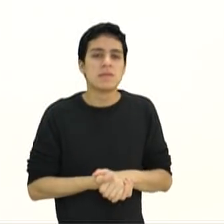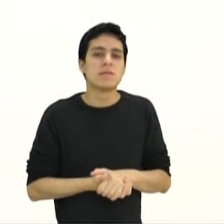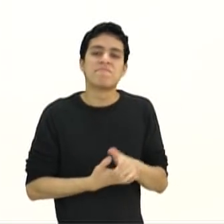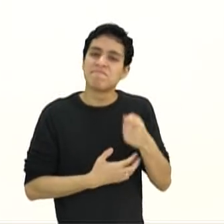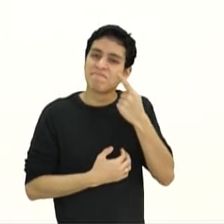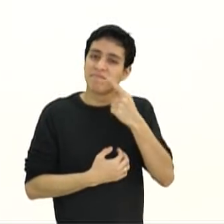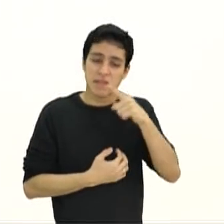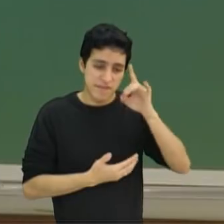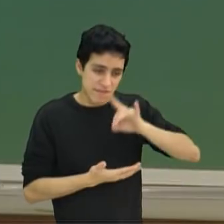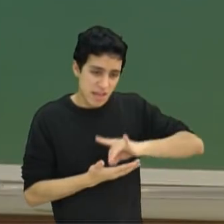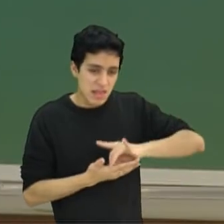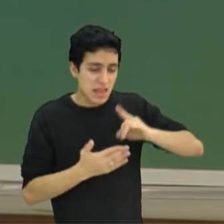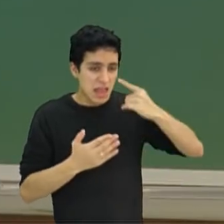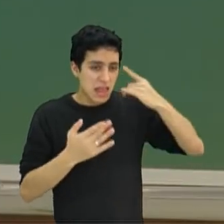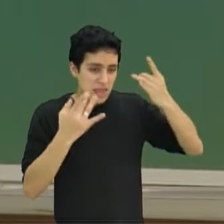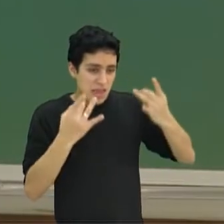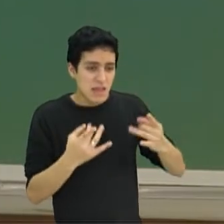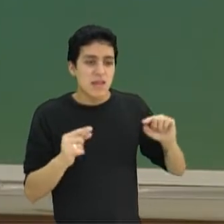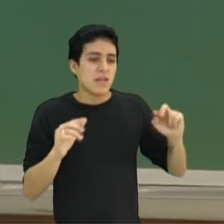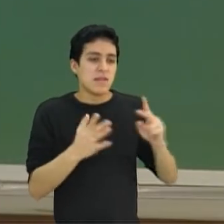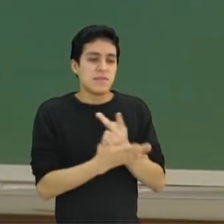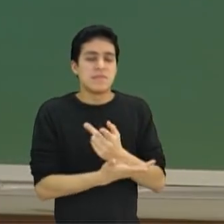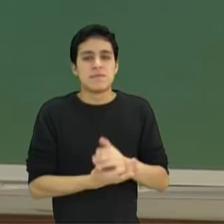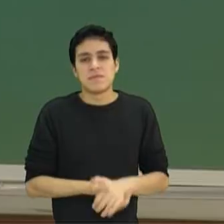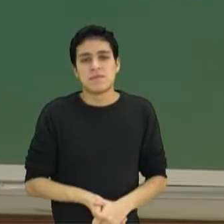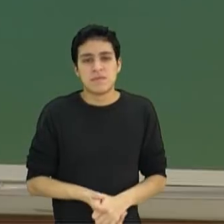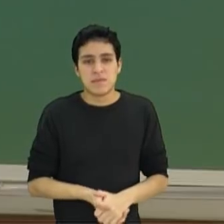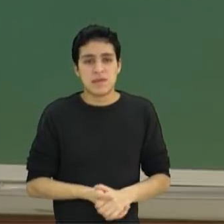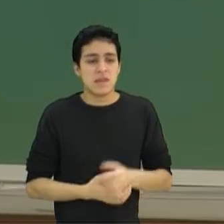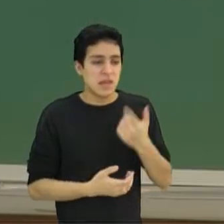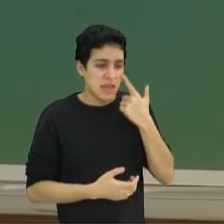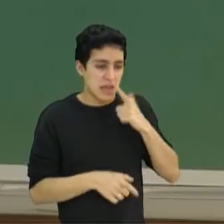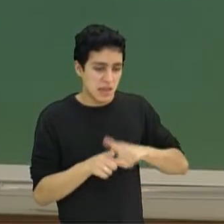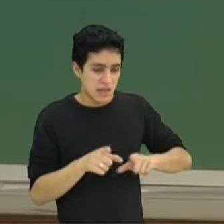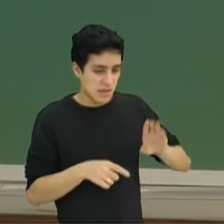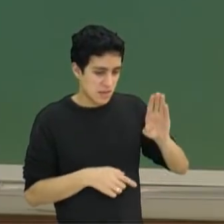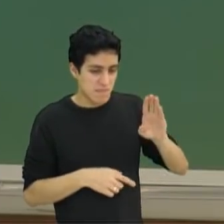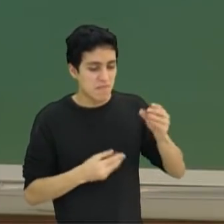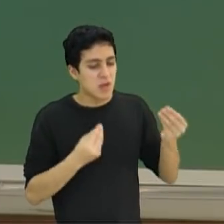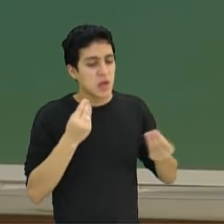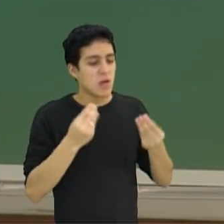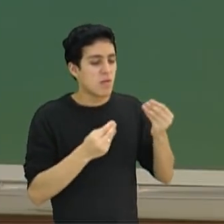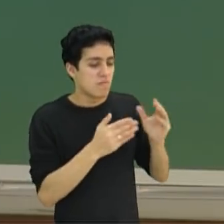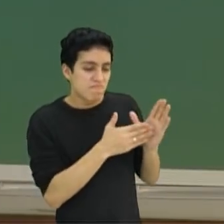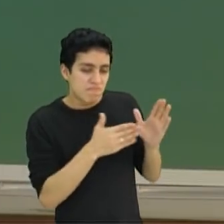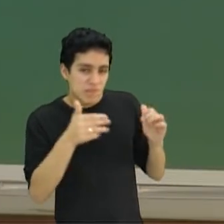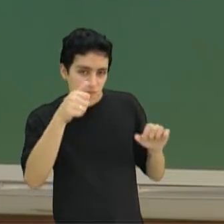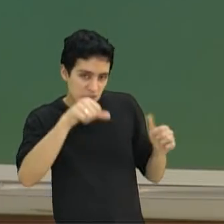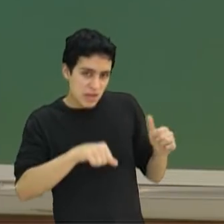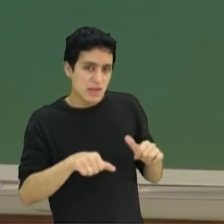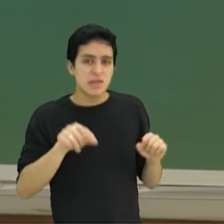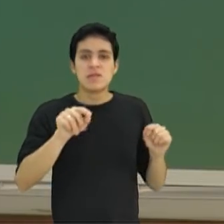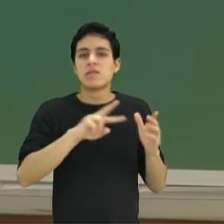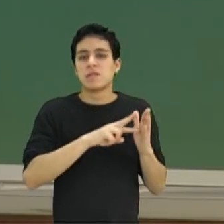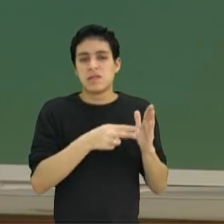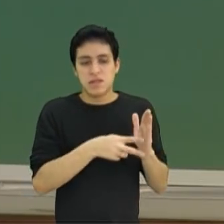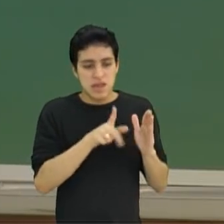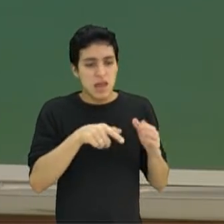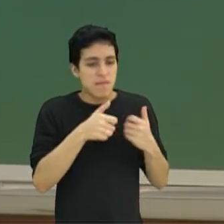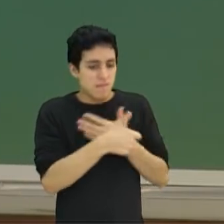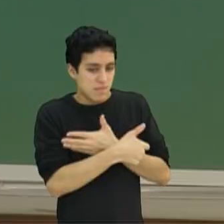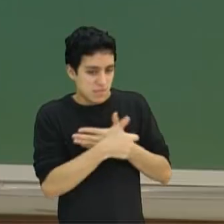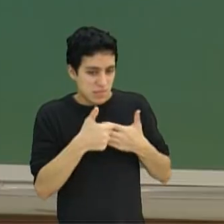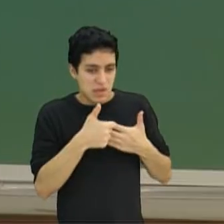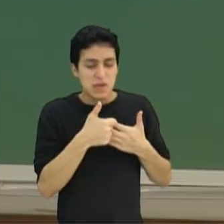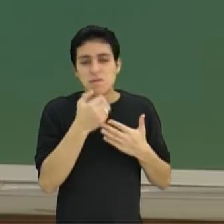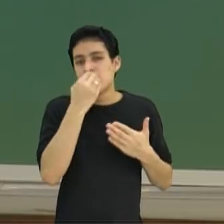de um fato, uma descrição do que acontece. Letra B. Uma sequência avaliativa. Ou seja, moralmente,